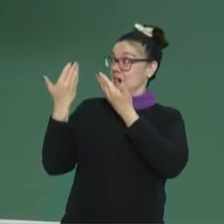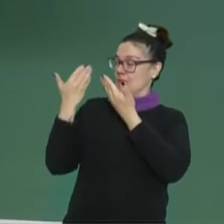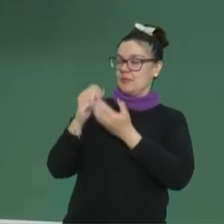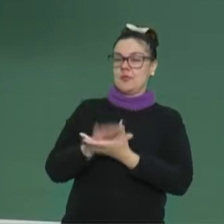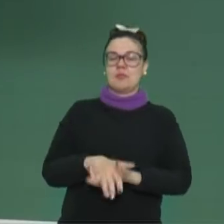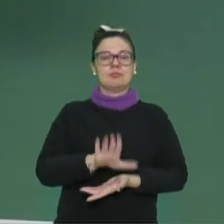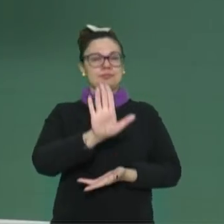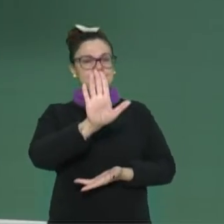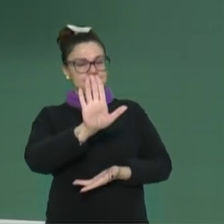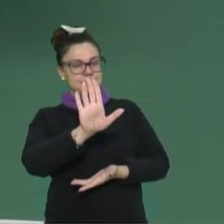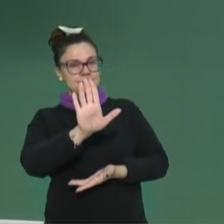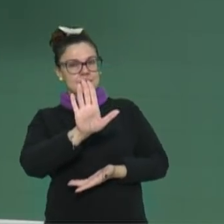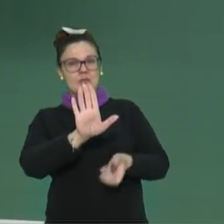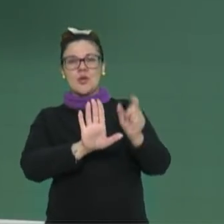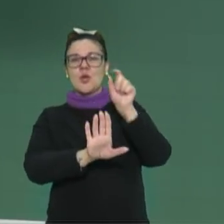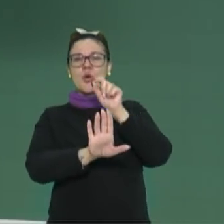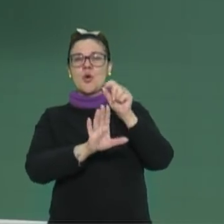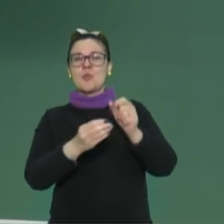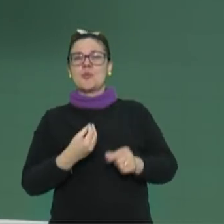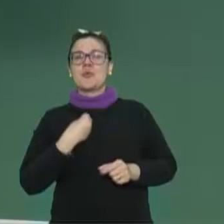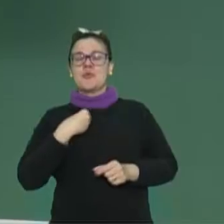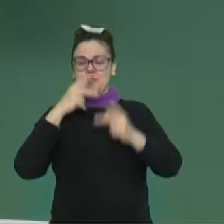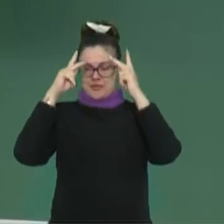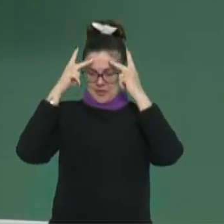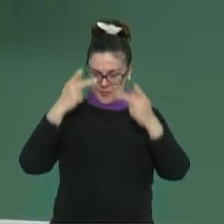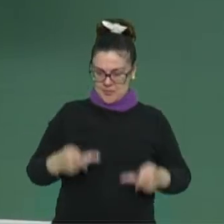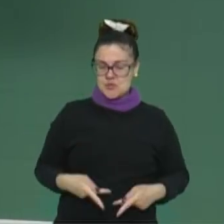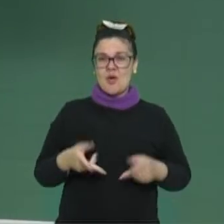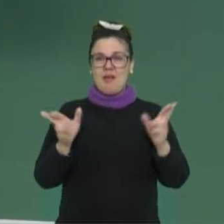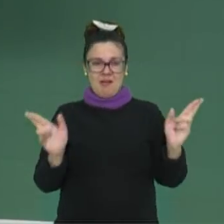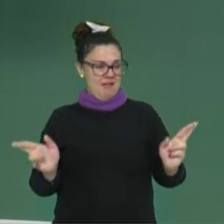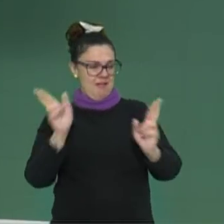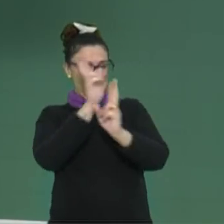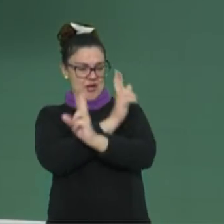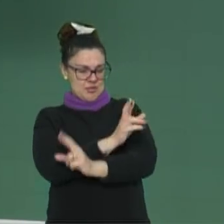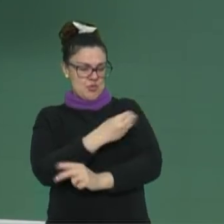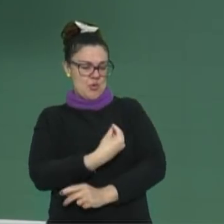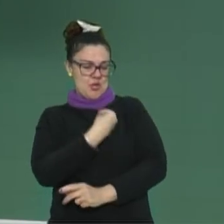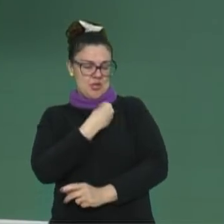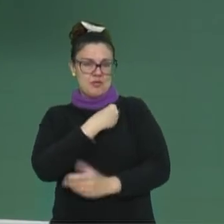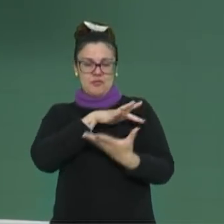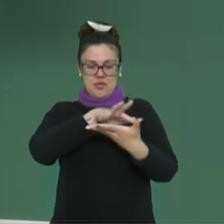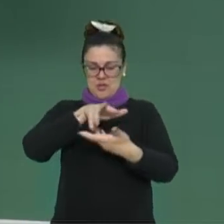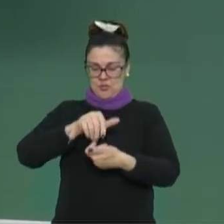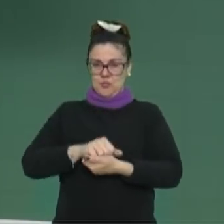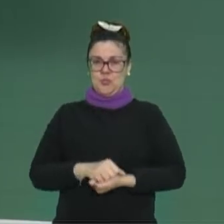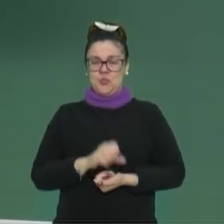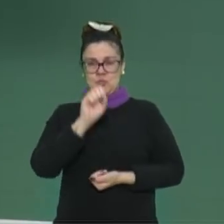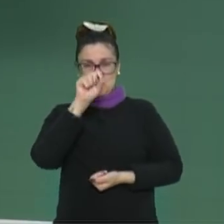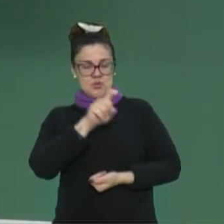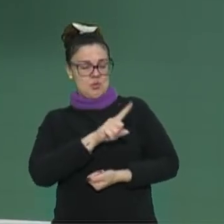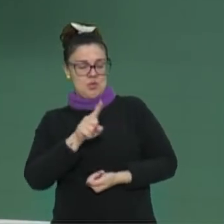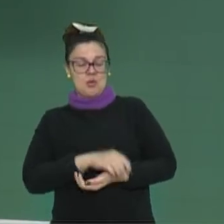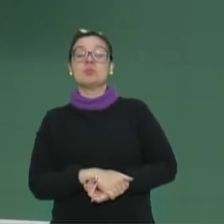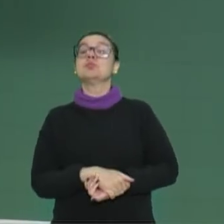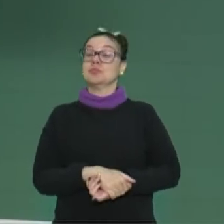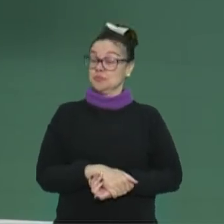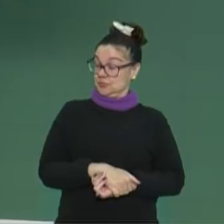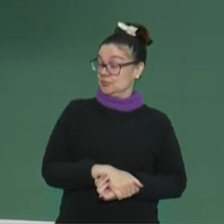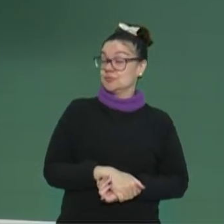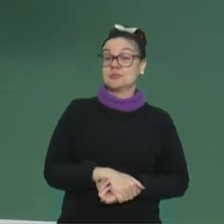vamos parar para pensar. Como é a vida humana? Ela se relaciona com outros tipos de vida no mundo? Sim, né? Se você hoje está